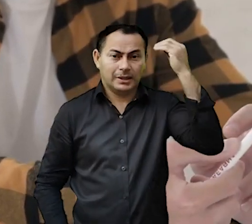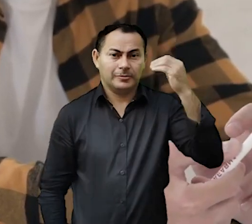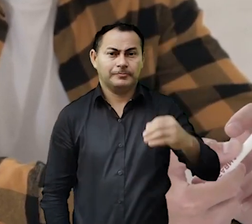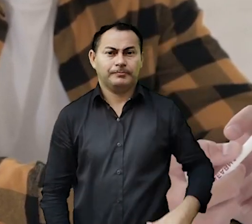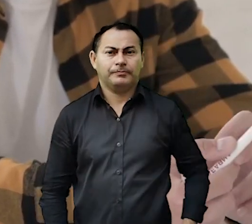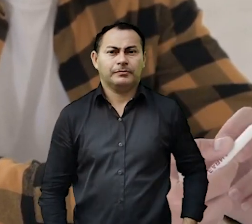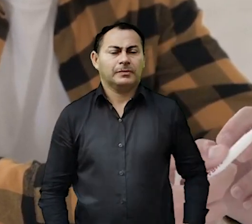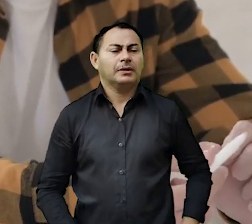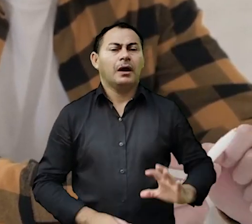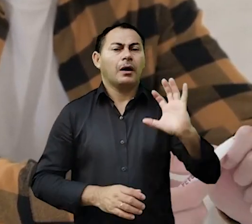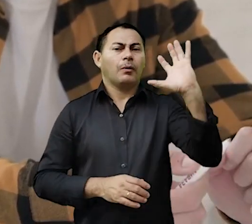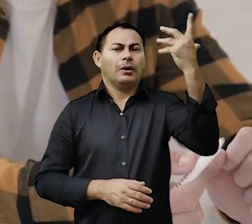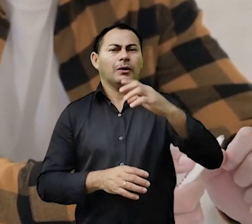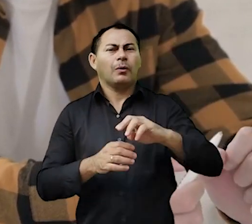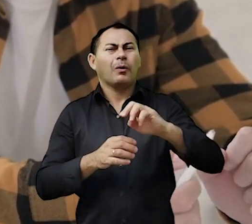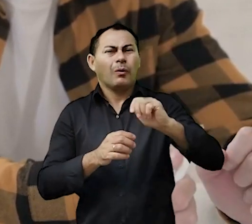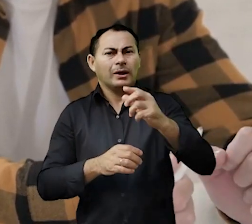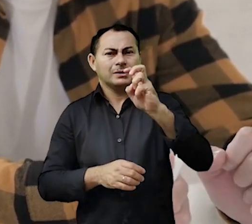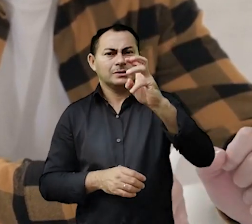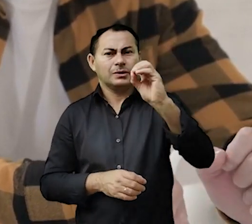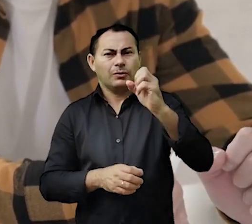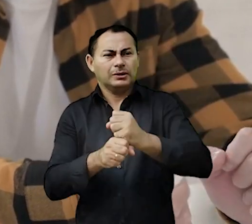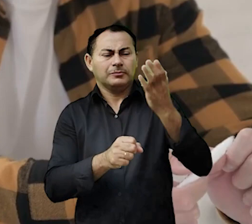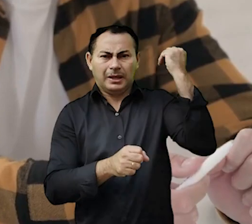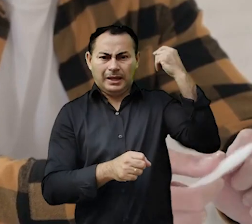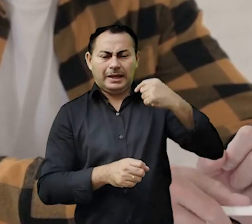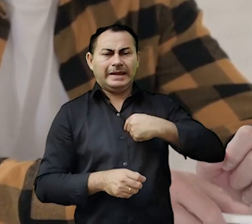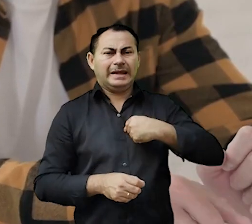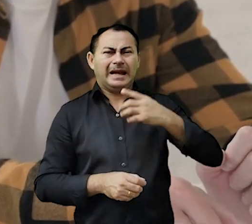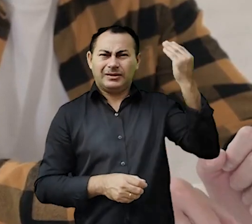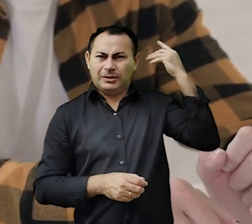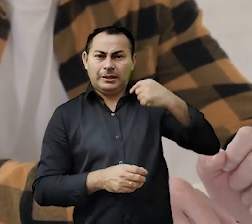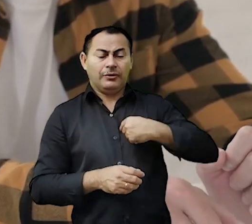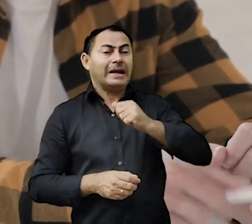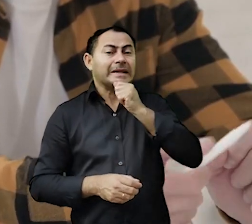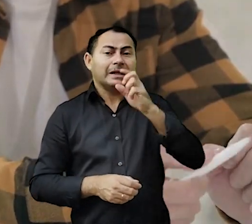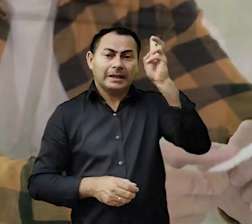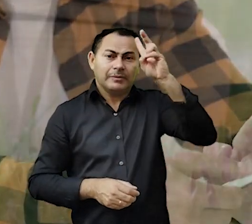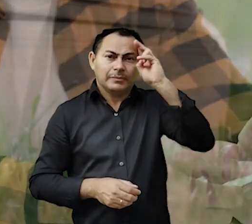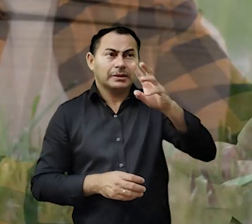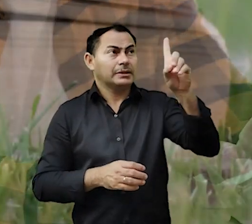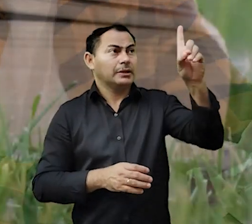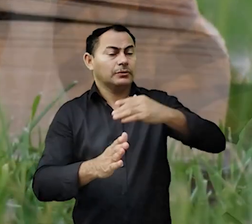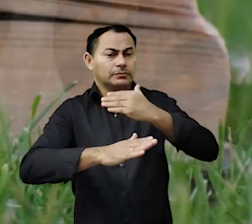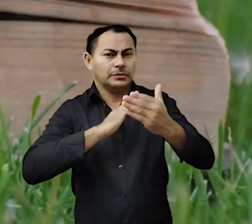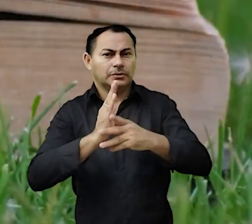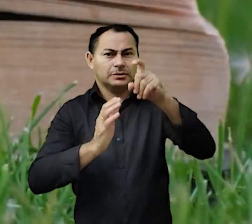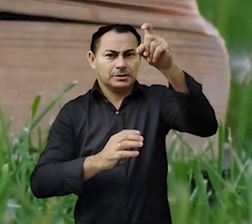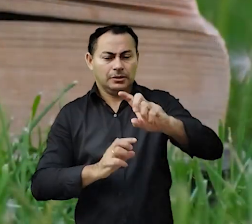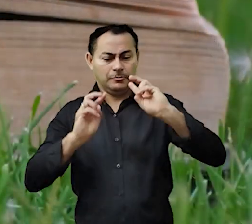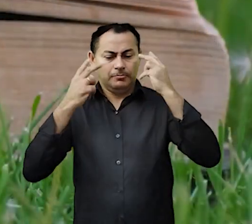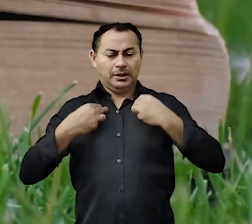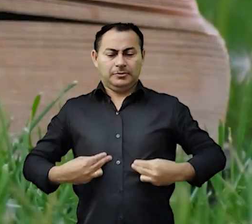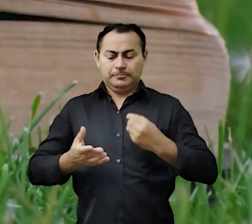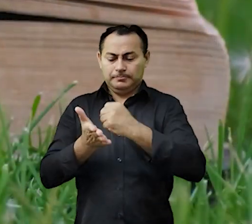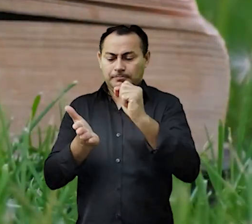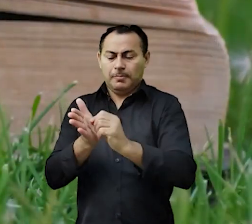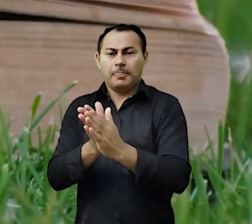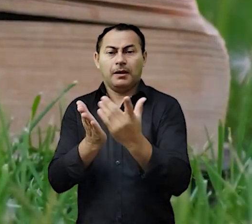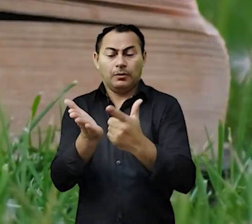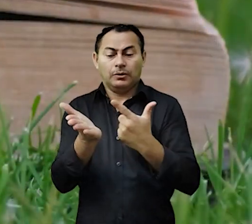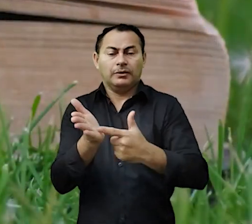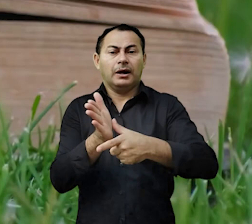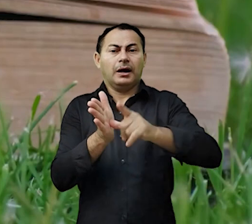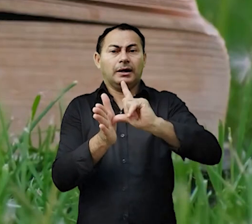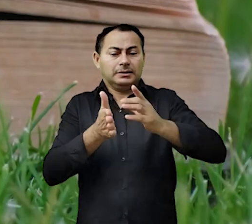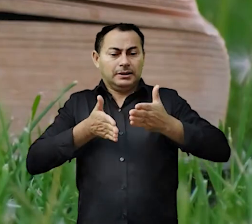esquecer. Isso aconteceu há quase 50 anos, mas eu ainda me lembro. Se Deus tem todos os seres humanos escritos em um